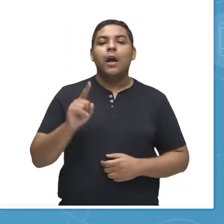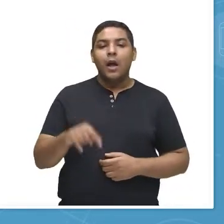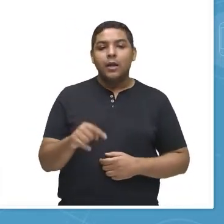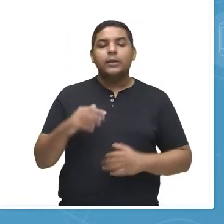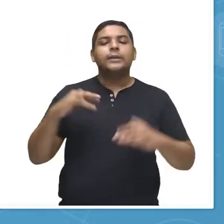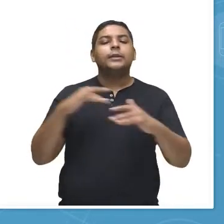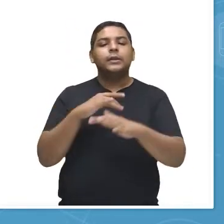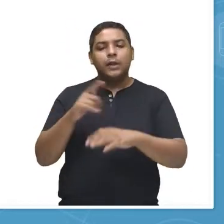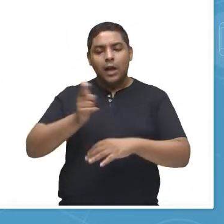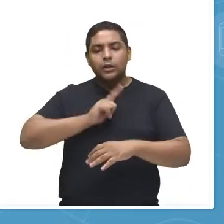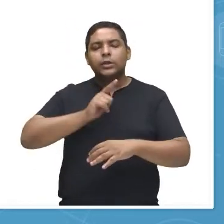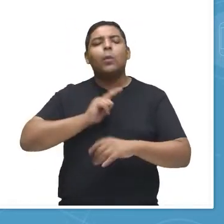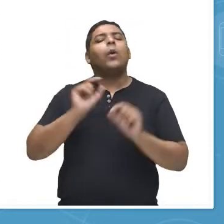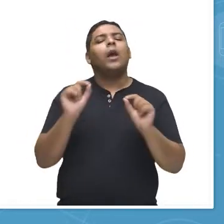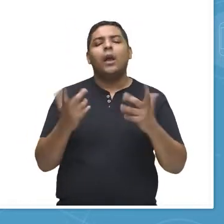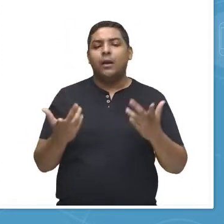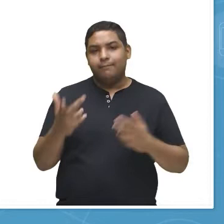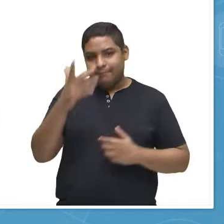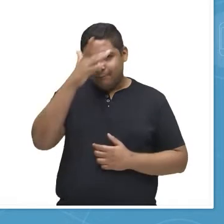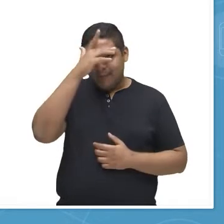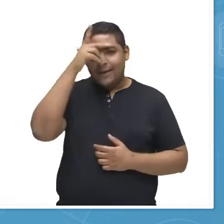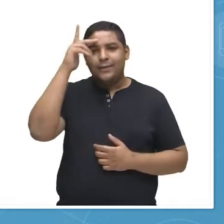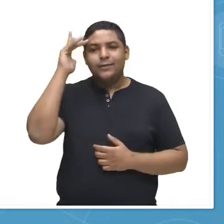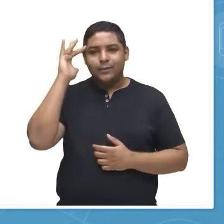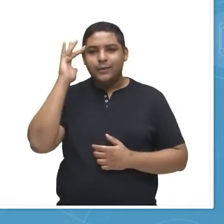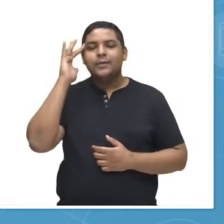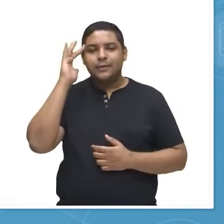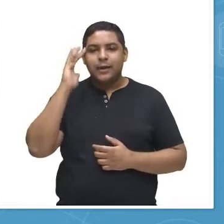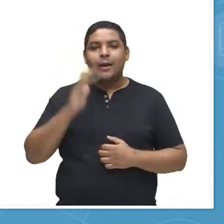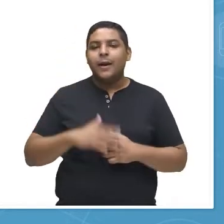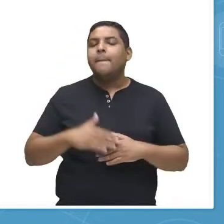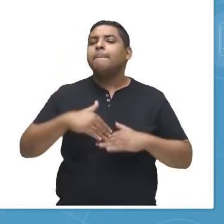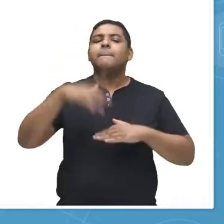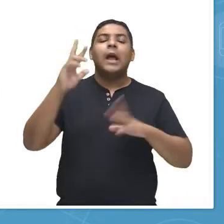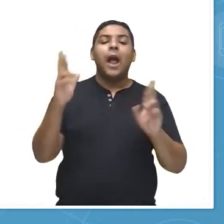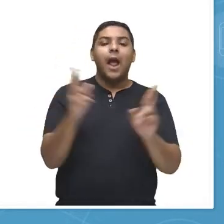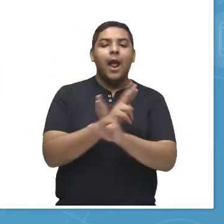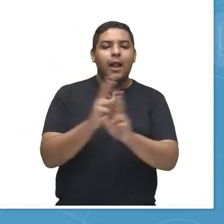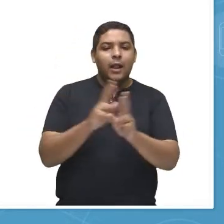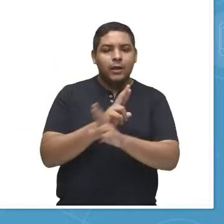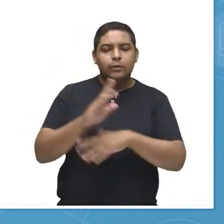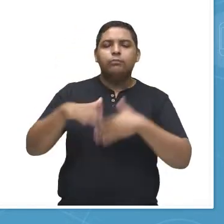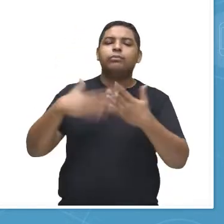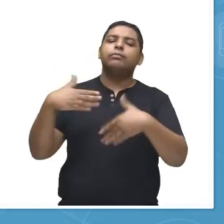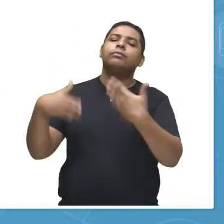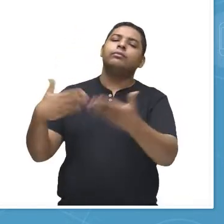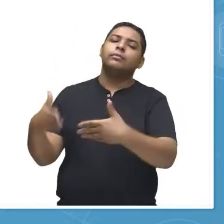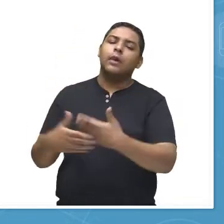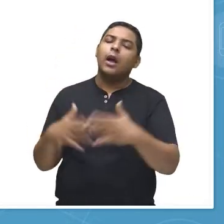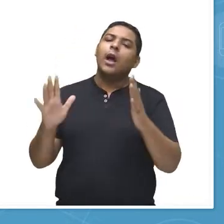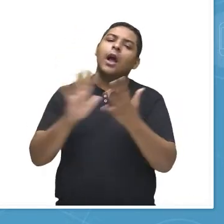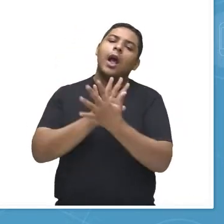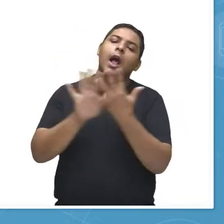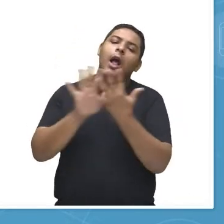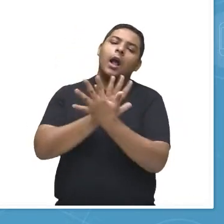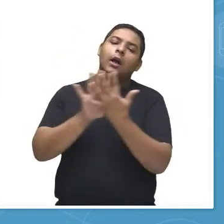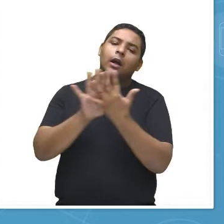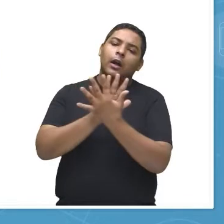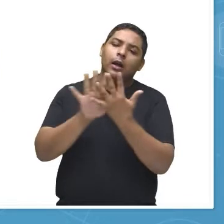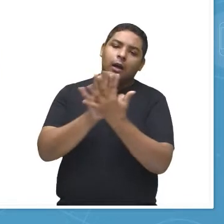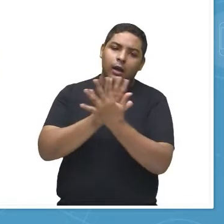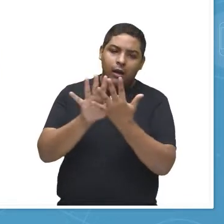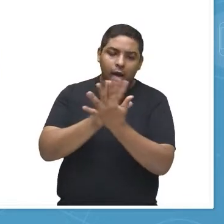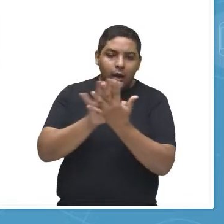pessoas. E quanto mais relações essa cidade desenvolve, circulação de pessoas,